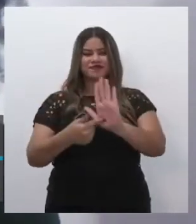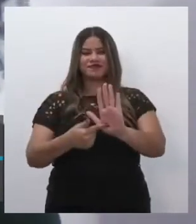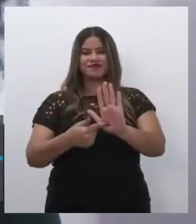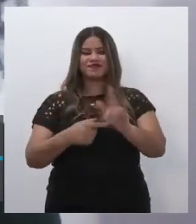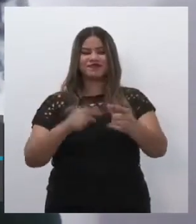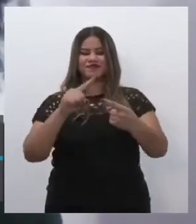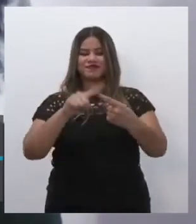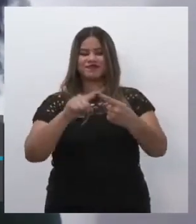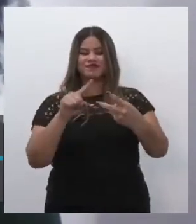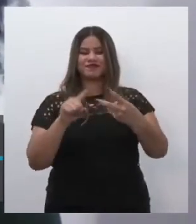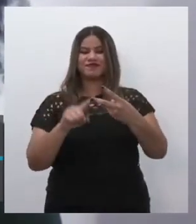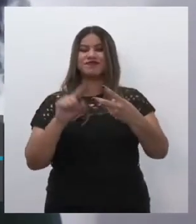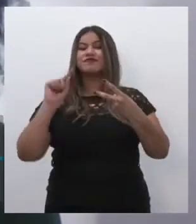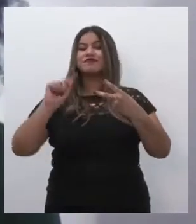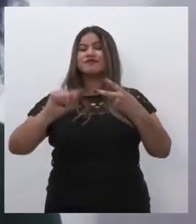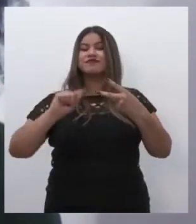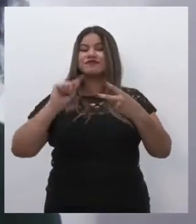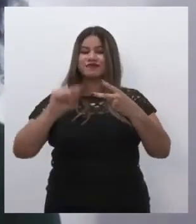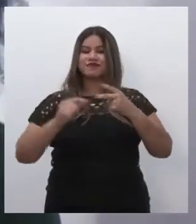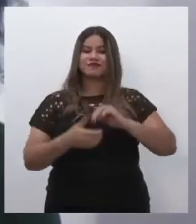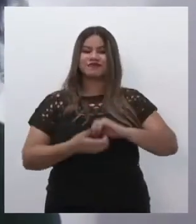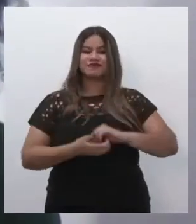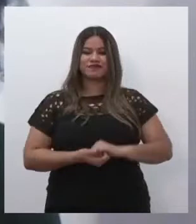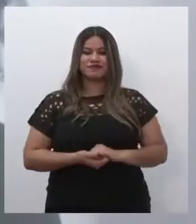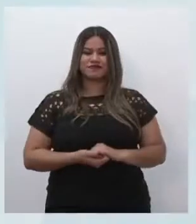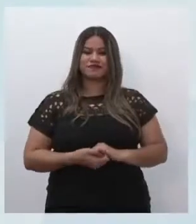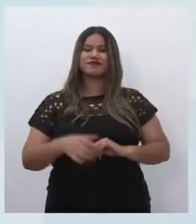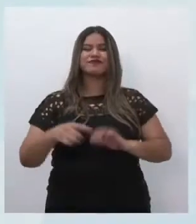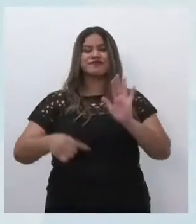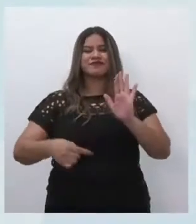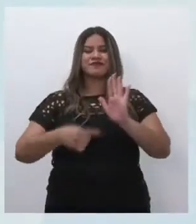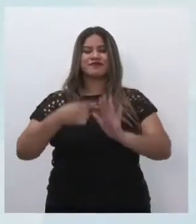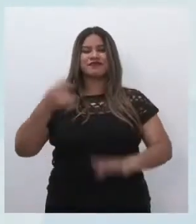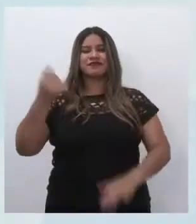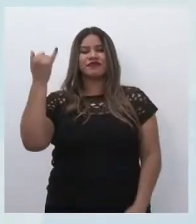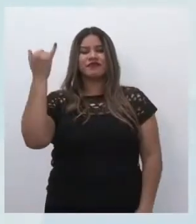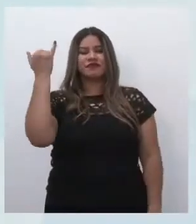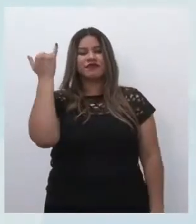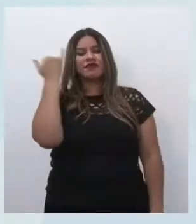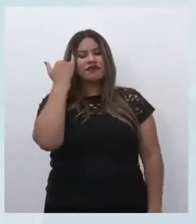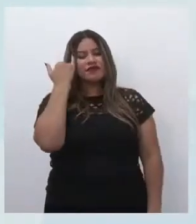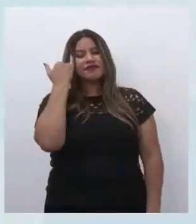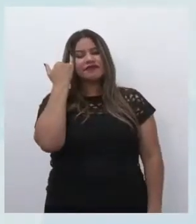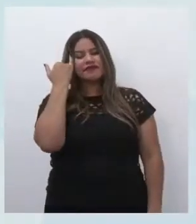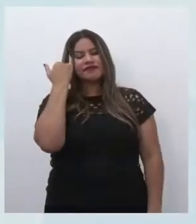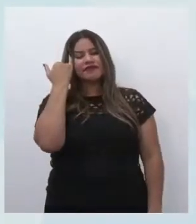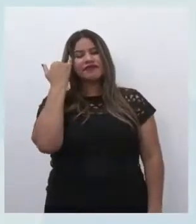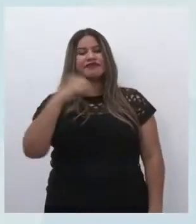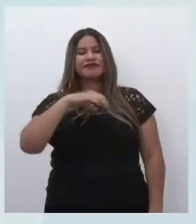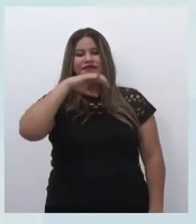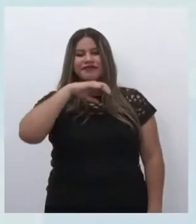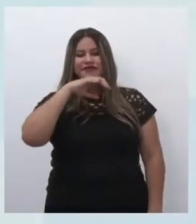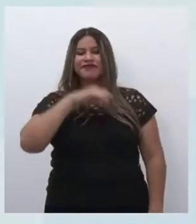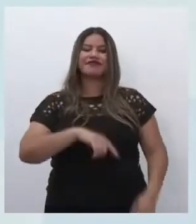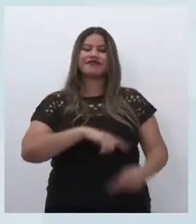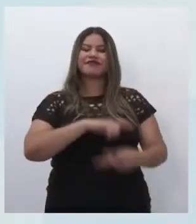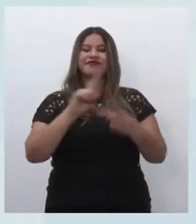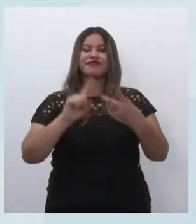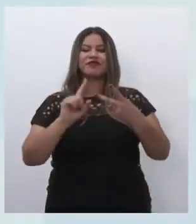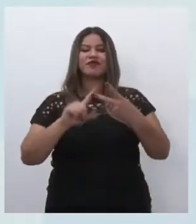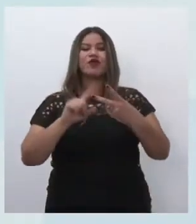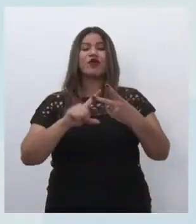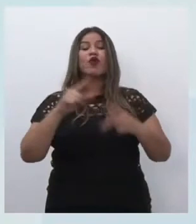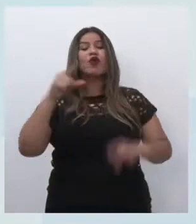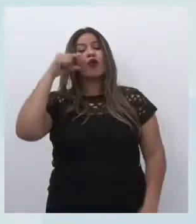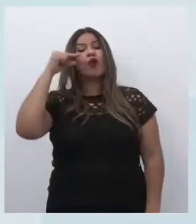figuras que eram a primeira do bicho preguiça. Pode passar o slide, por gentileza. E a segunda tem um gatinho ouvindo